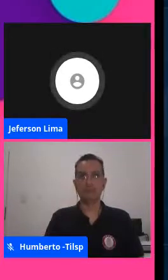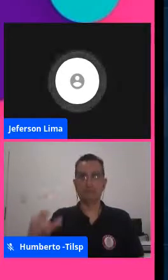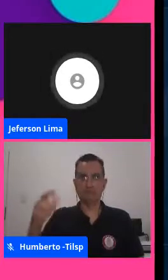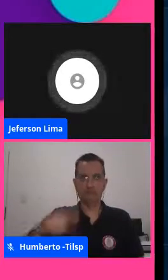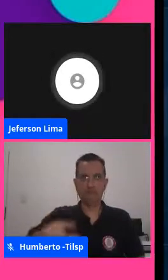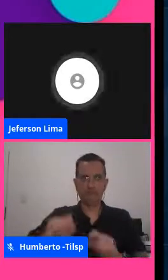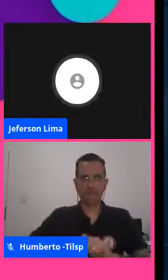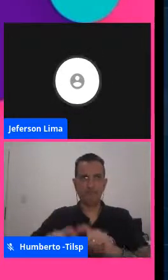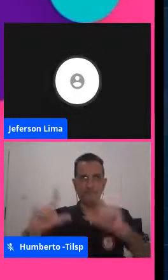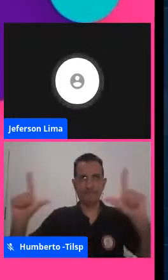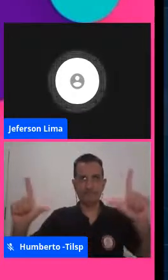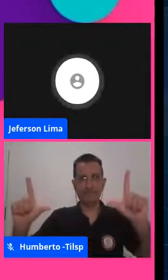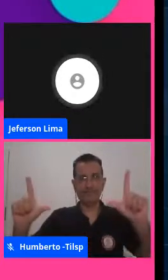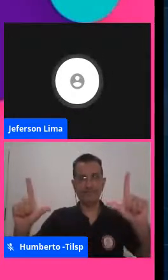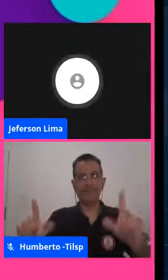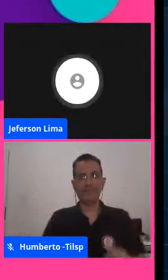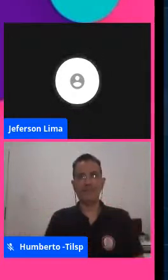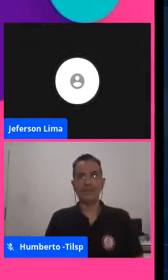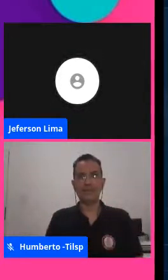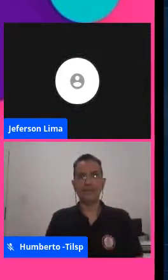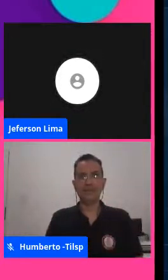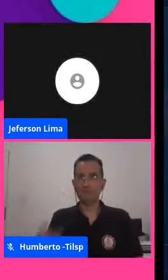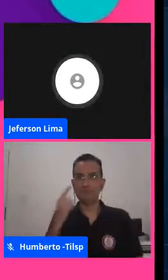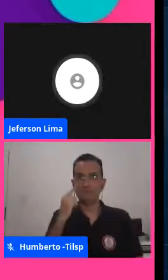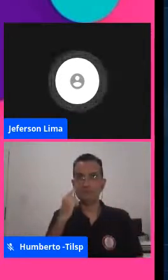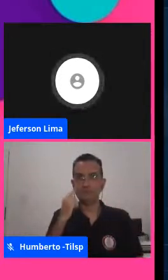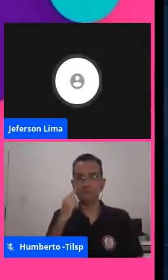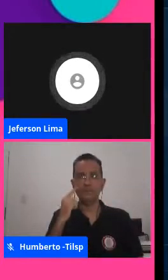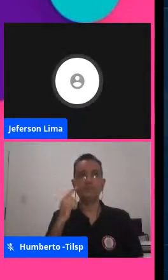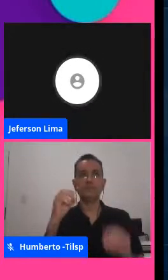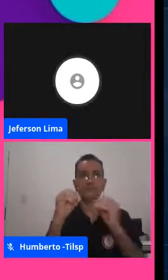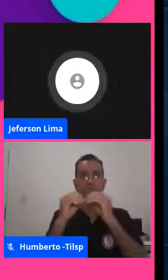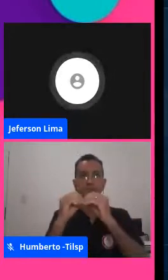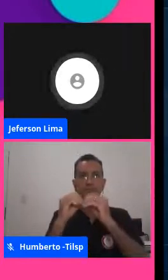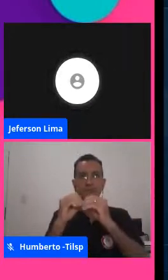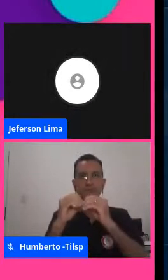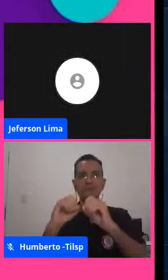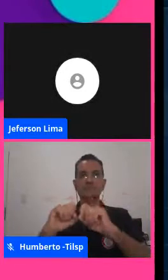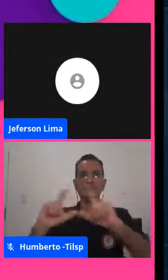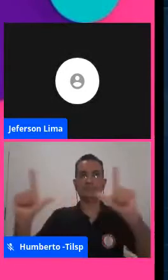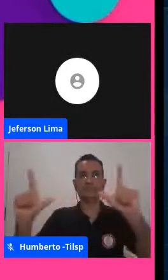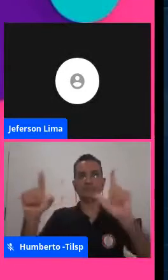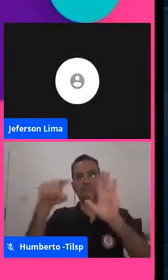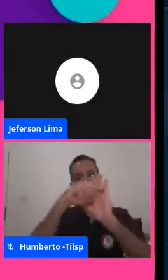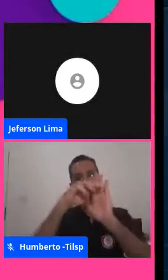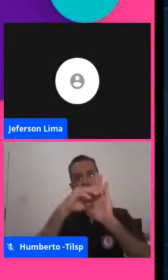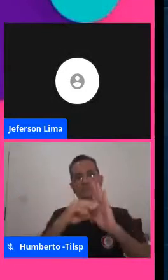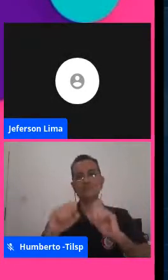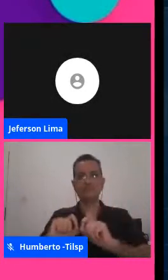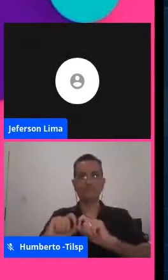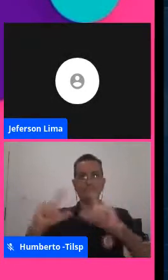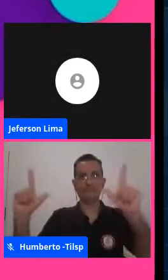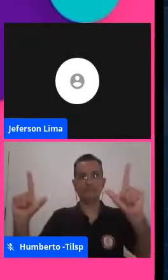Nossa interface do Arduino. Vamos ver se agora ela não dá nenhum tipo de problema.